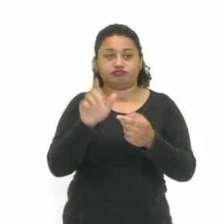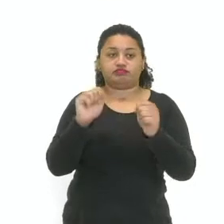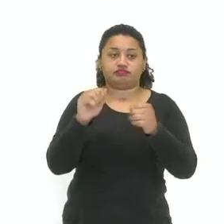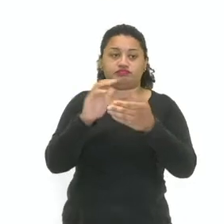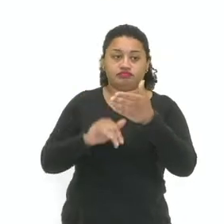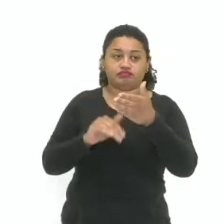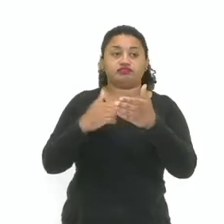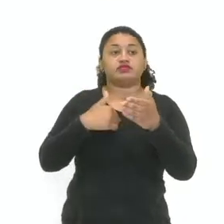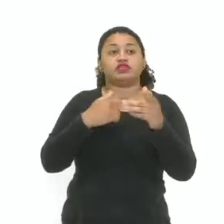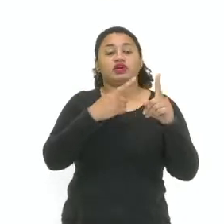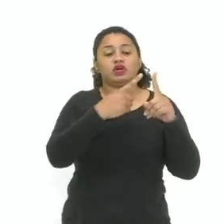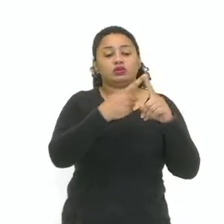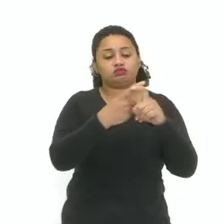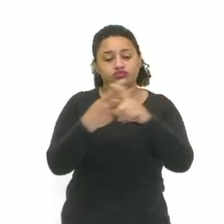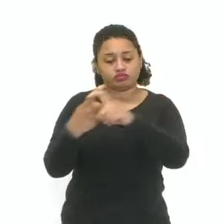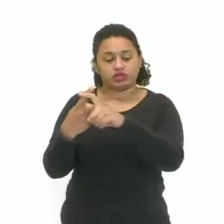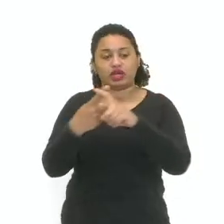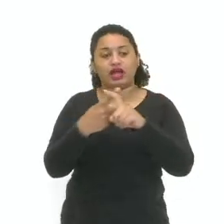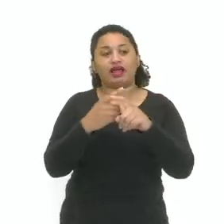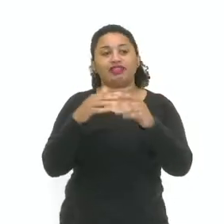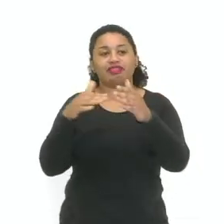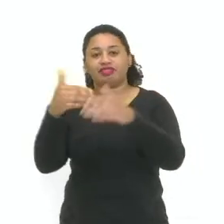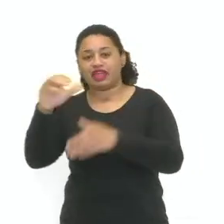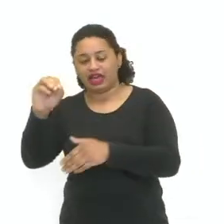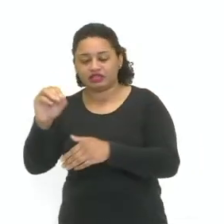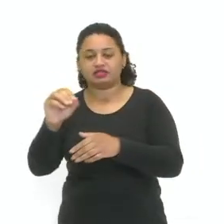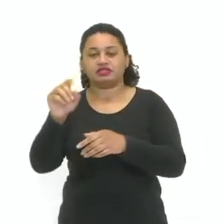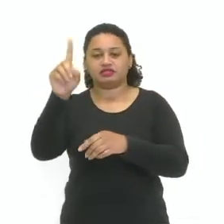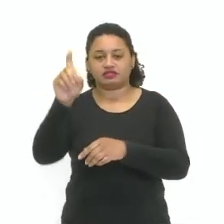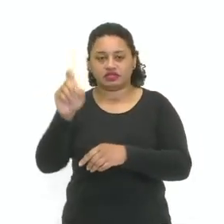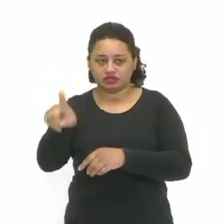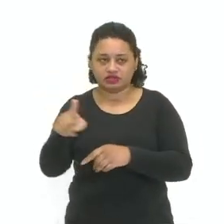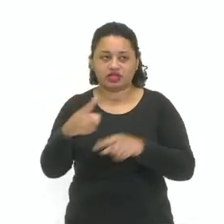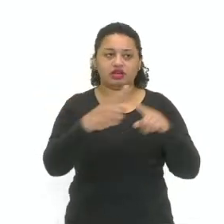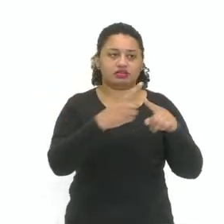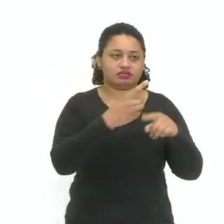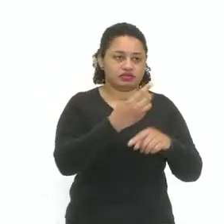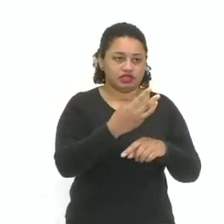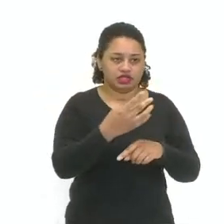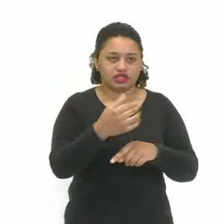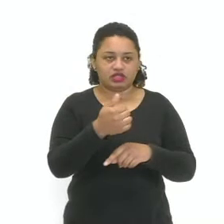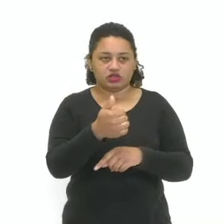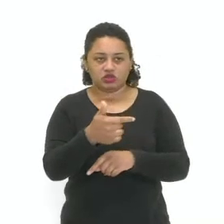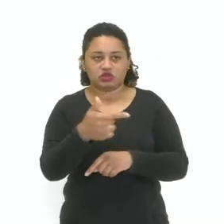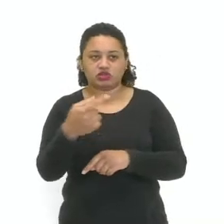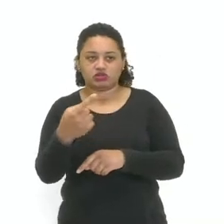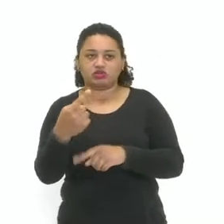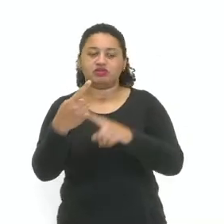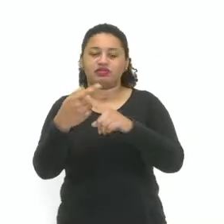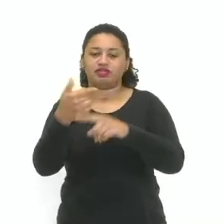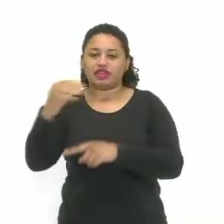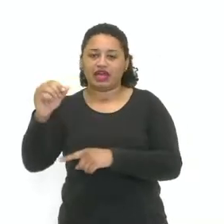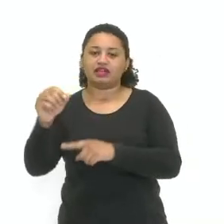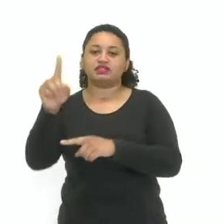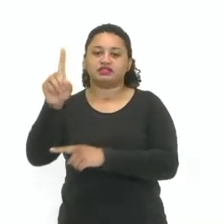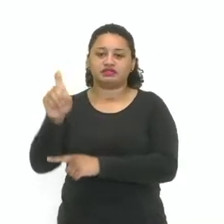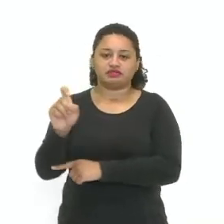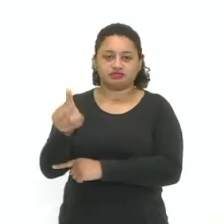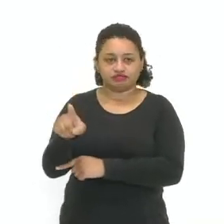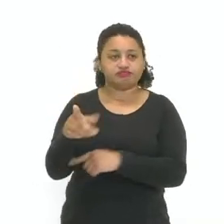princípio multiplicativo até o 10 fatorial. 13 vezes 12 vezes 11, onde eu